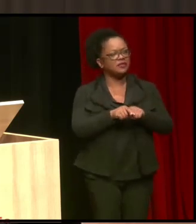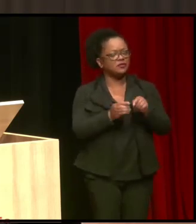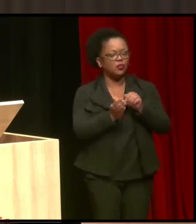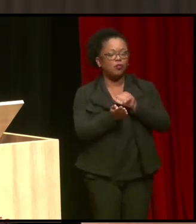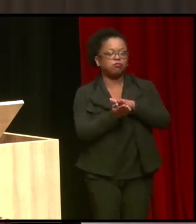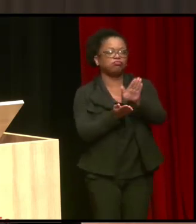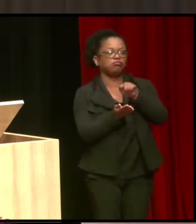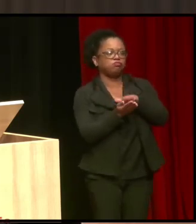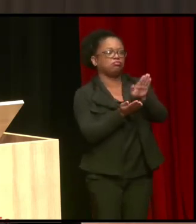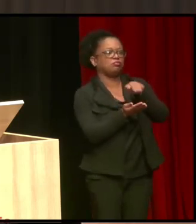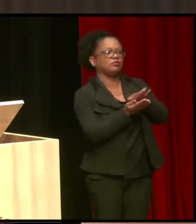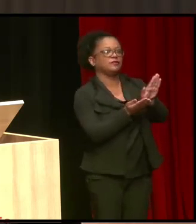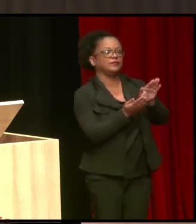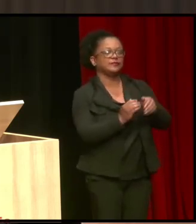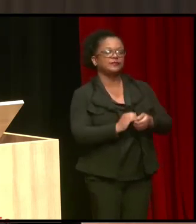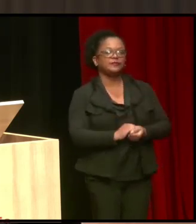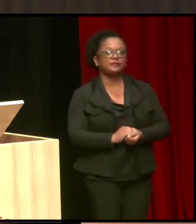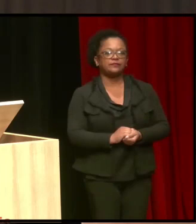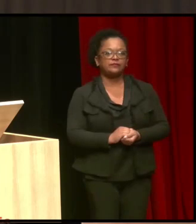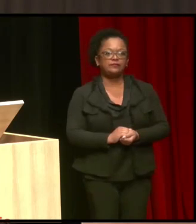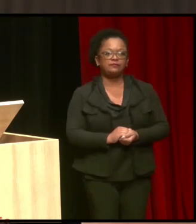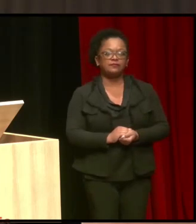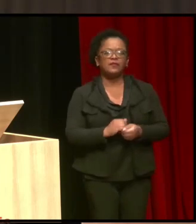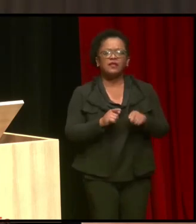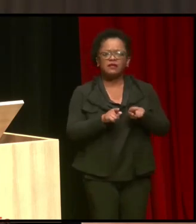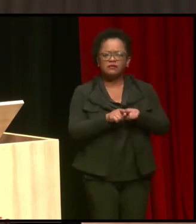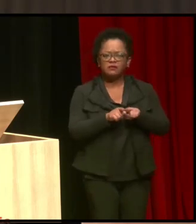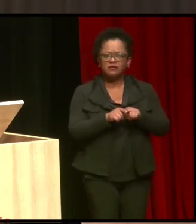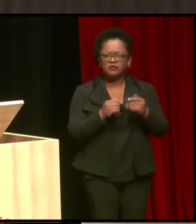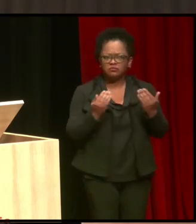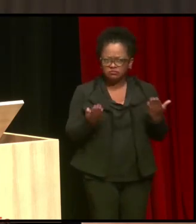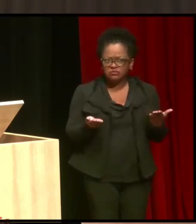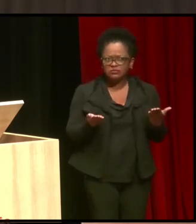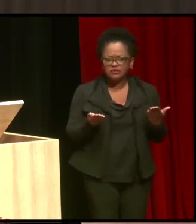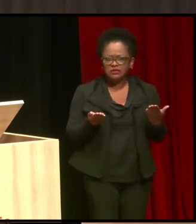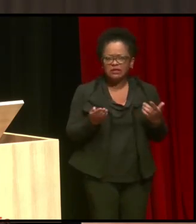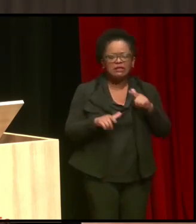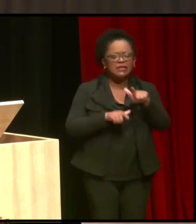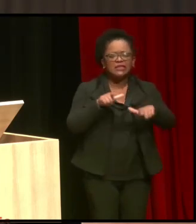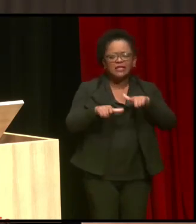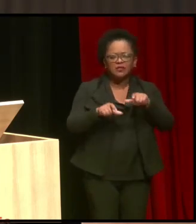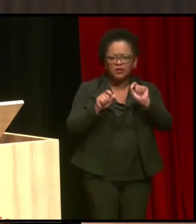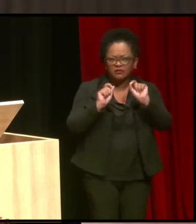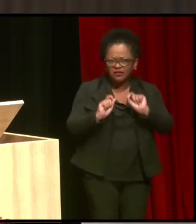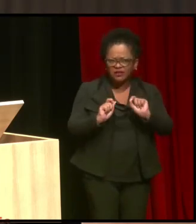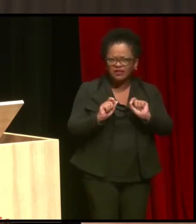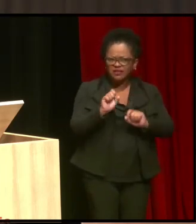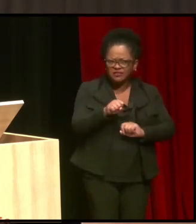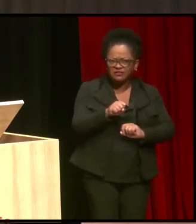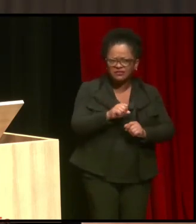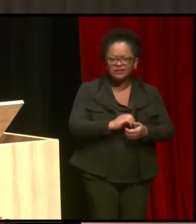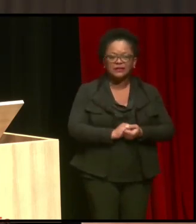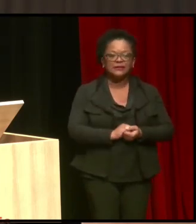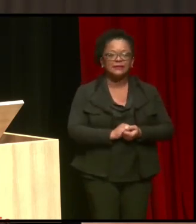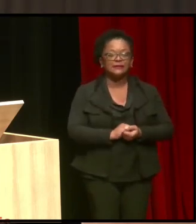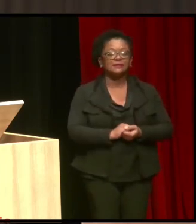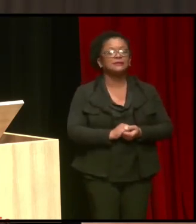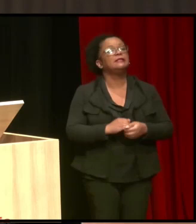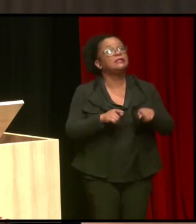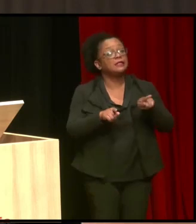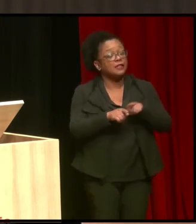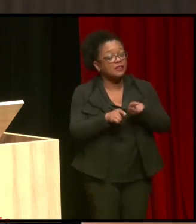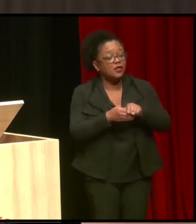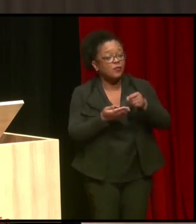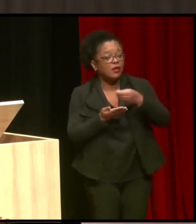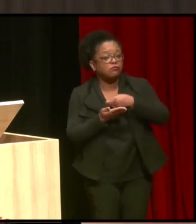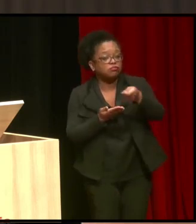Bíblia. E aí resolveu o problema, mexe com o quê? E aí tem uma tal de distribuição da